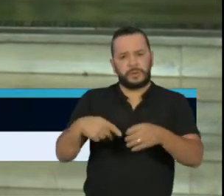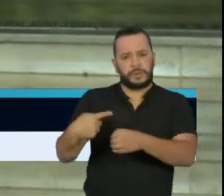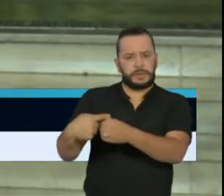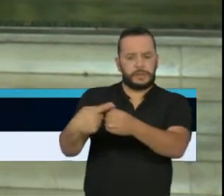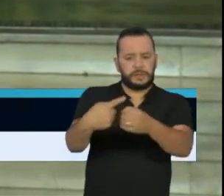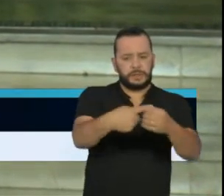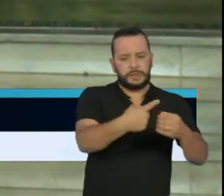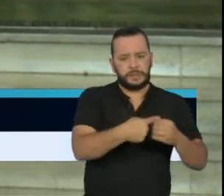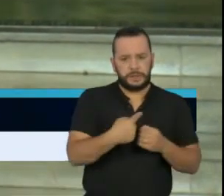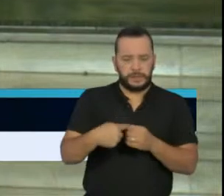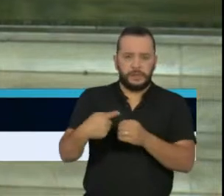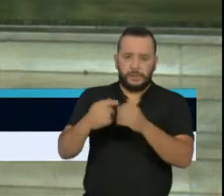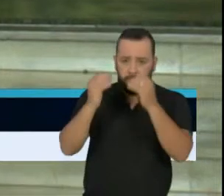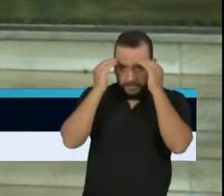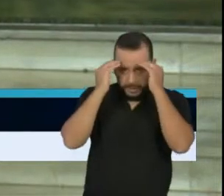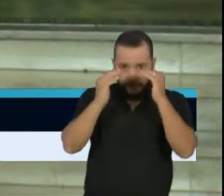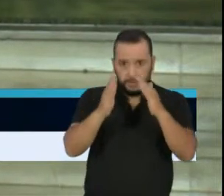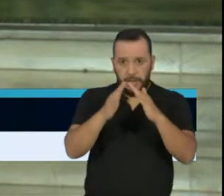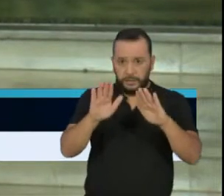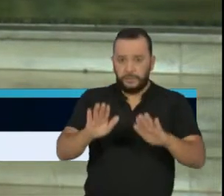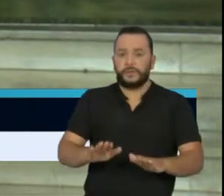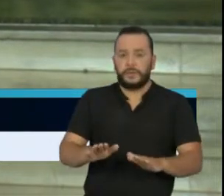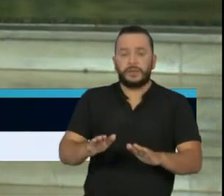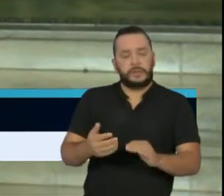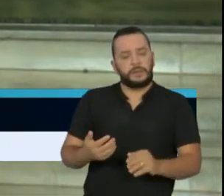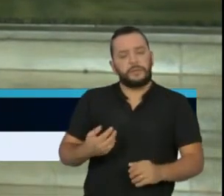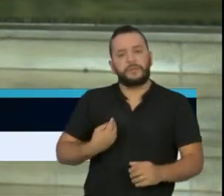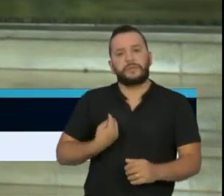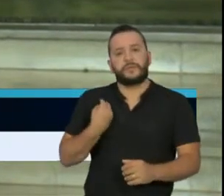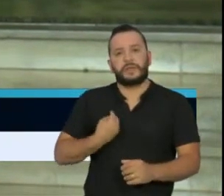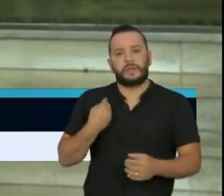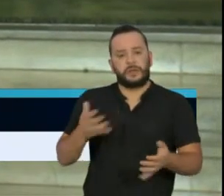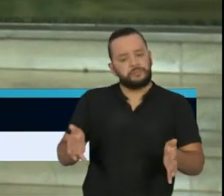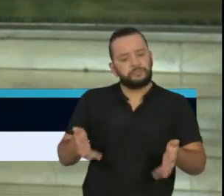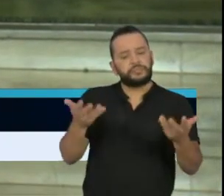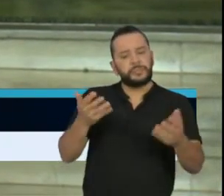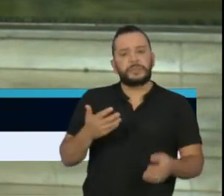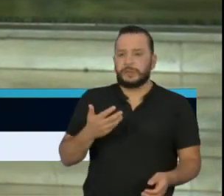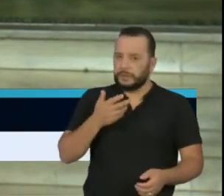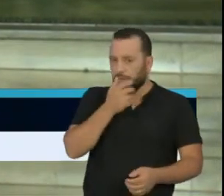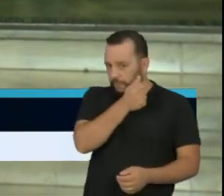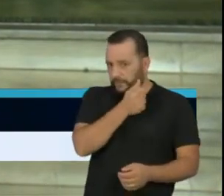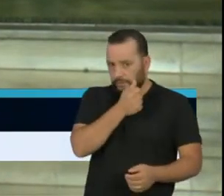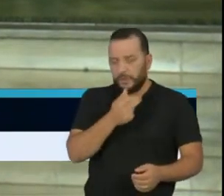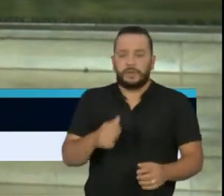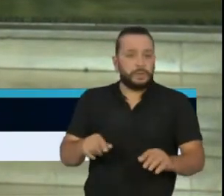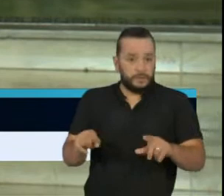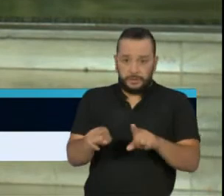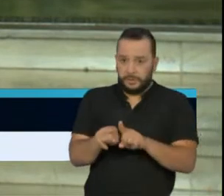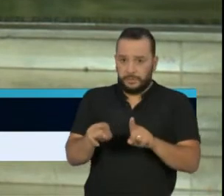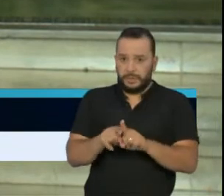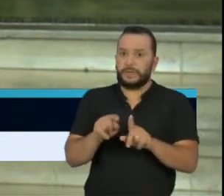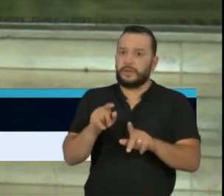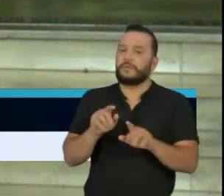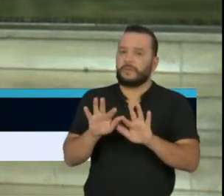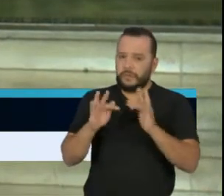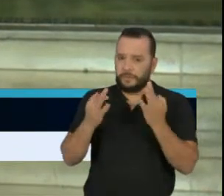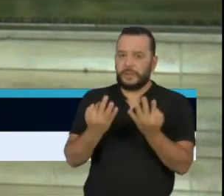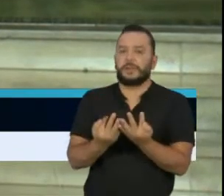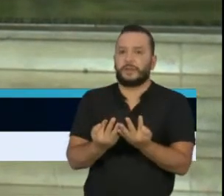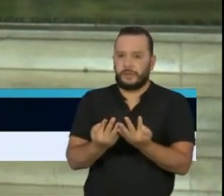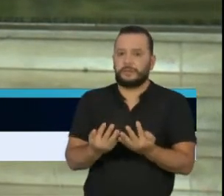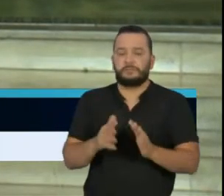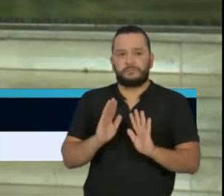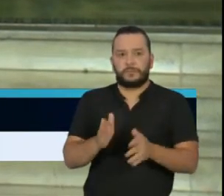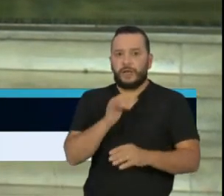Estão ficando em casa, estão ajudando a salvar as suas vidas, as vidas dos seus filhos e dos seus familiares.